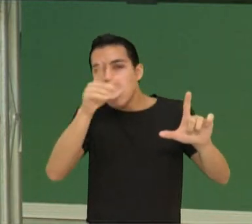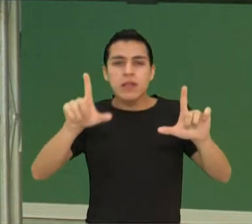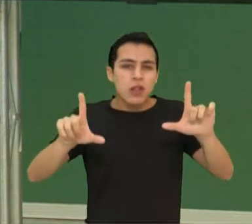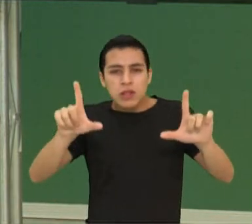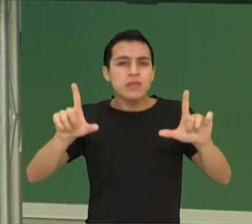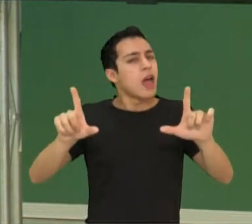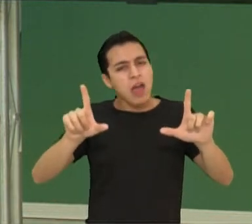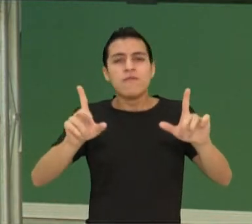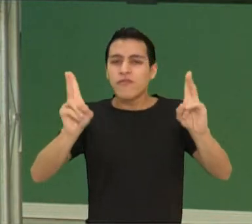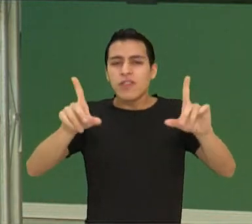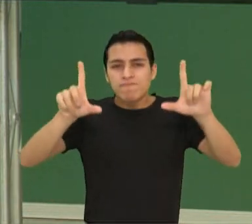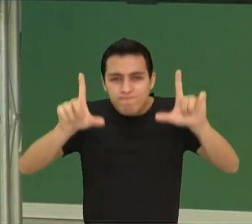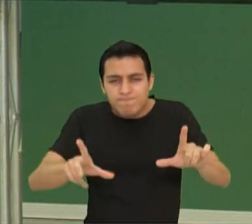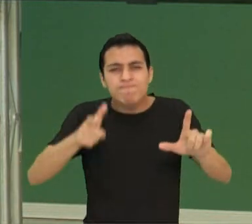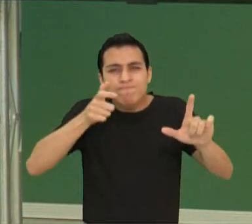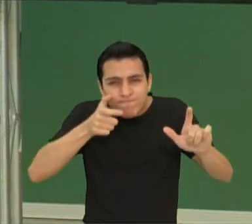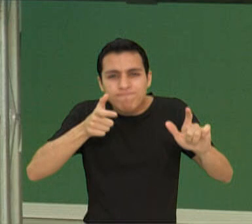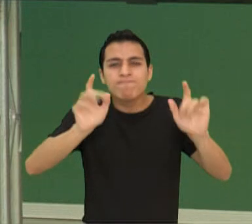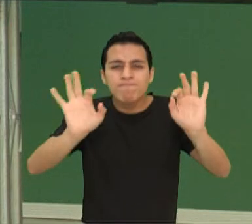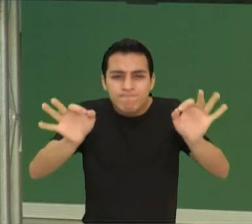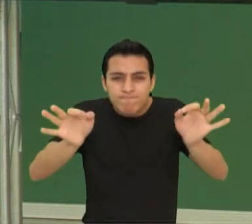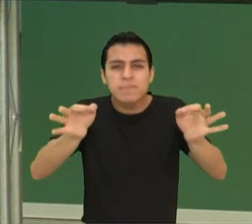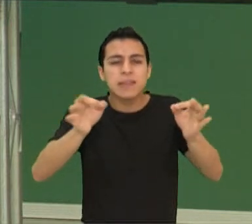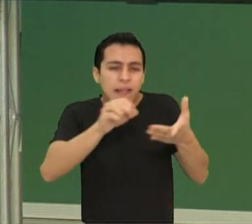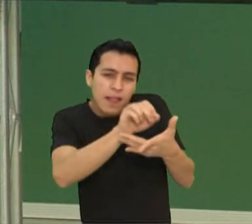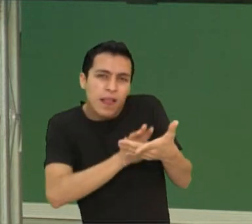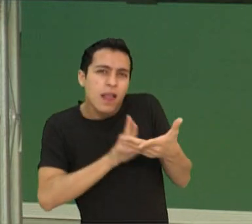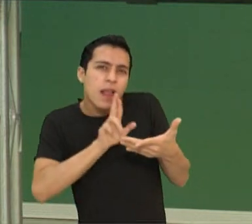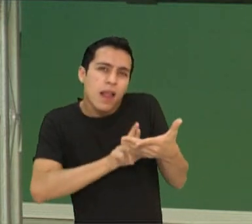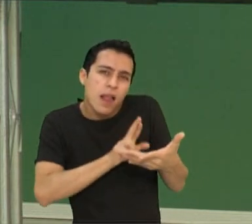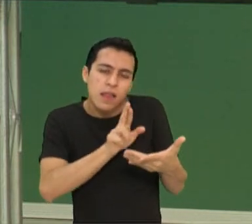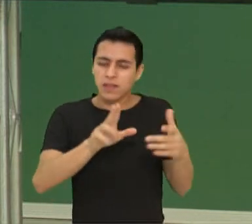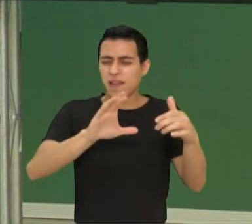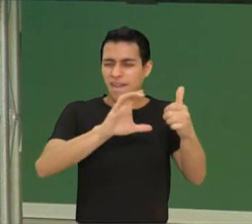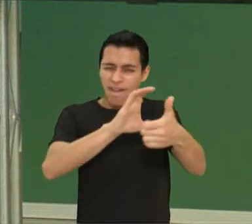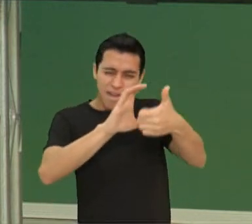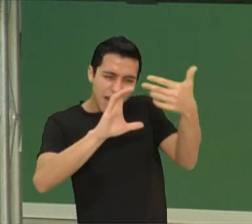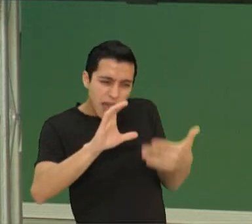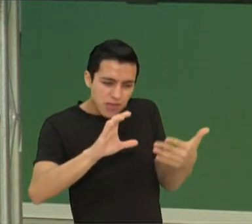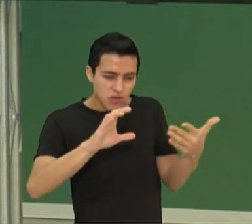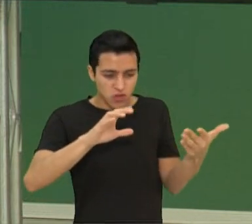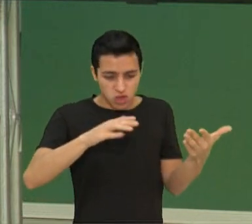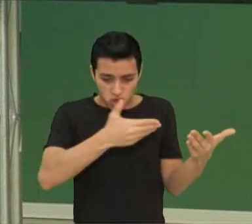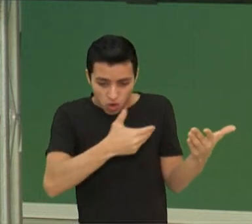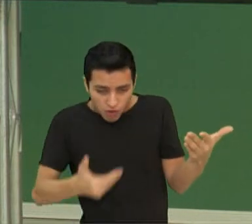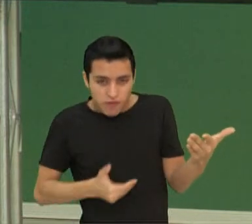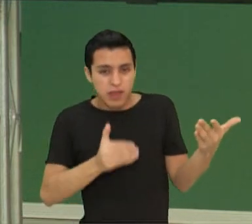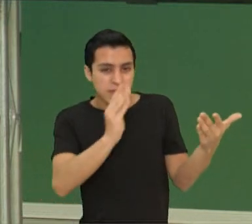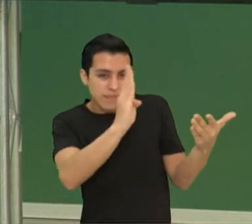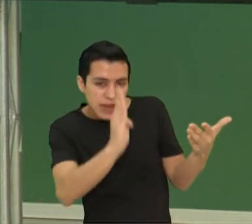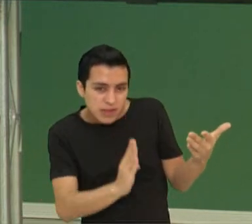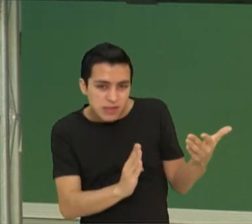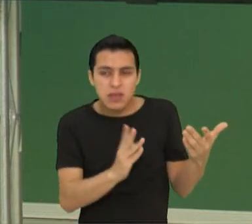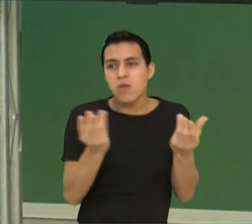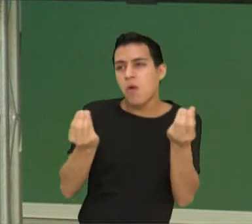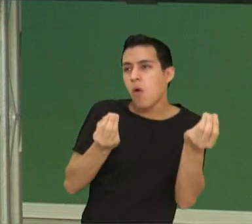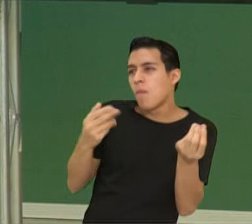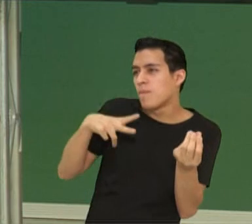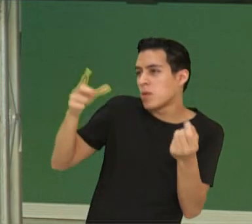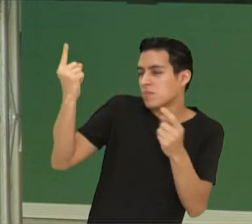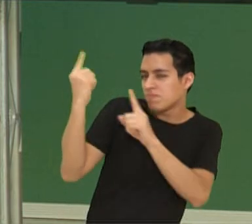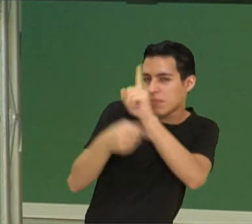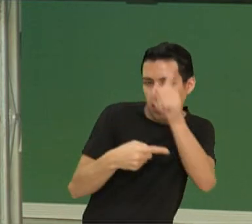é ótima. Então, vocês vão pensar nisso. Todas essas características do governo português, do Brasil colônia, o que